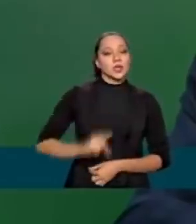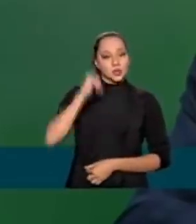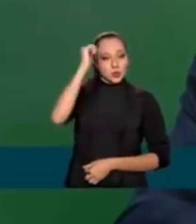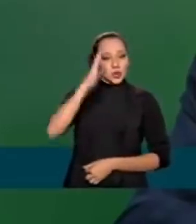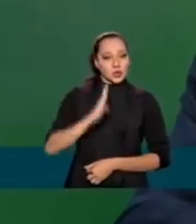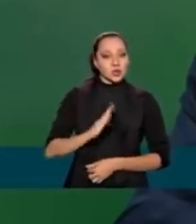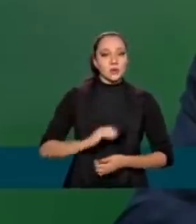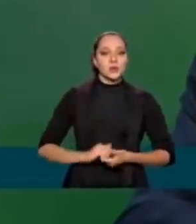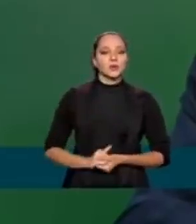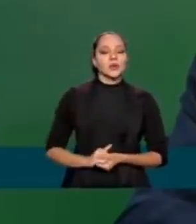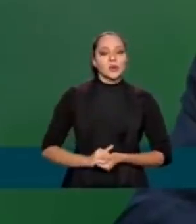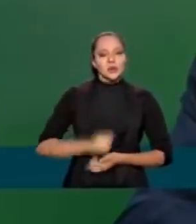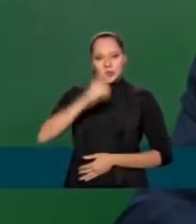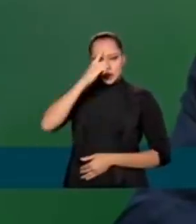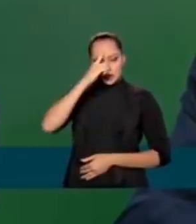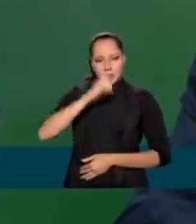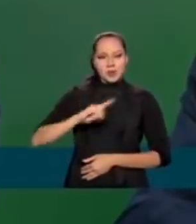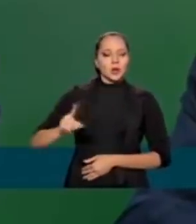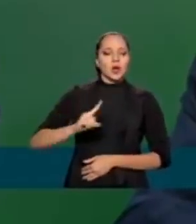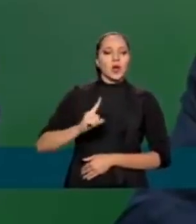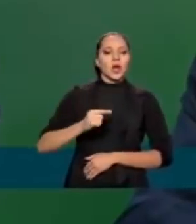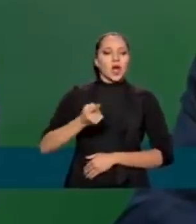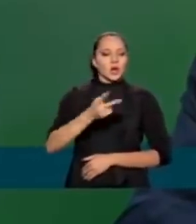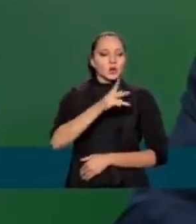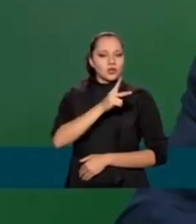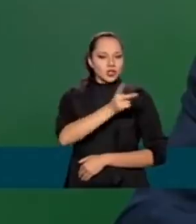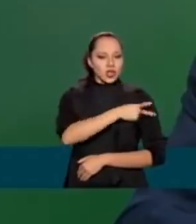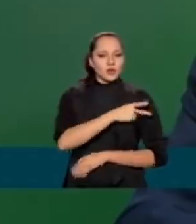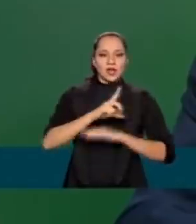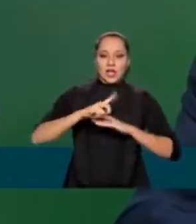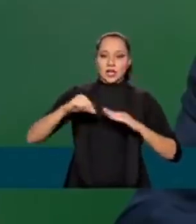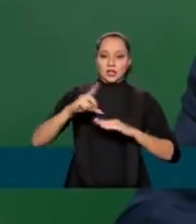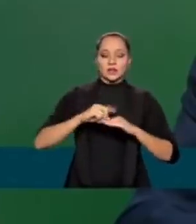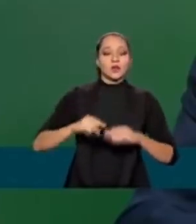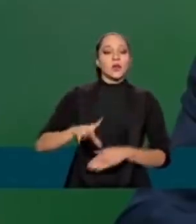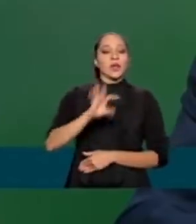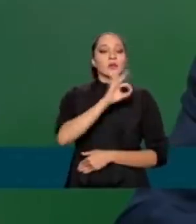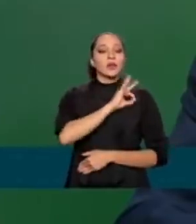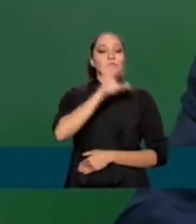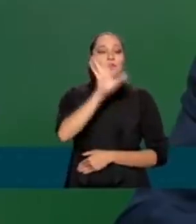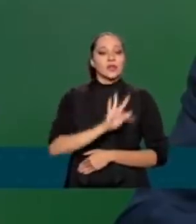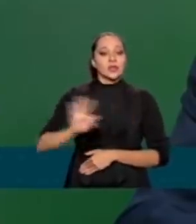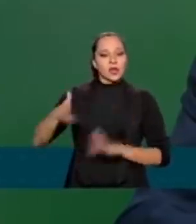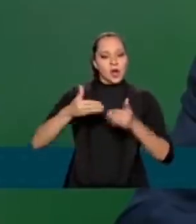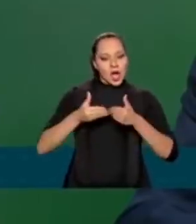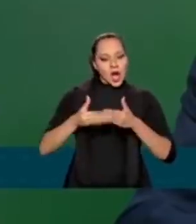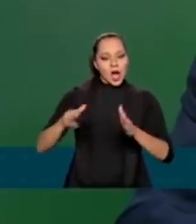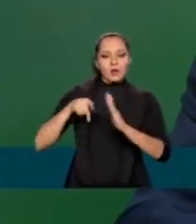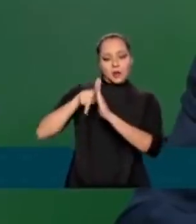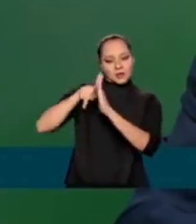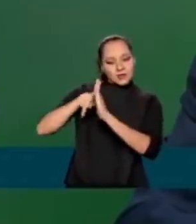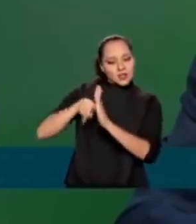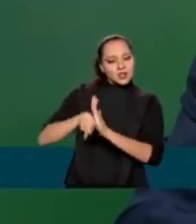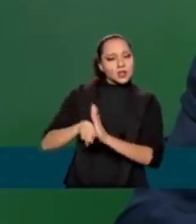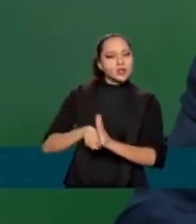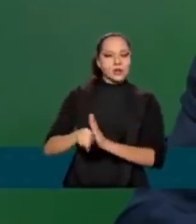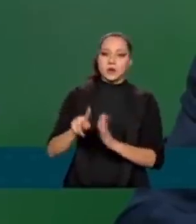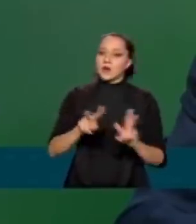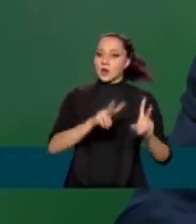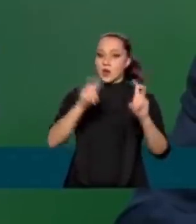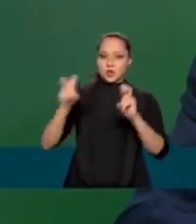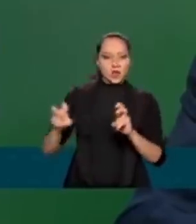República determinou ao ministro-chefe da Casa Civil que a Polícia Federal abra uma investigação sobre